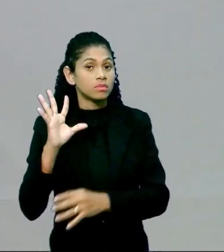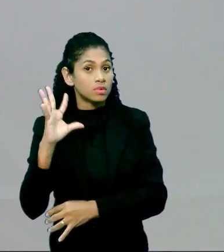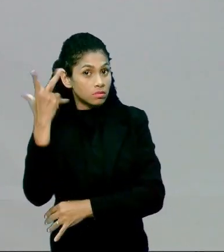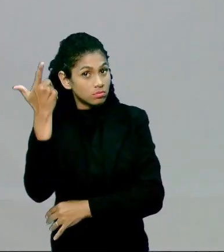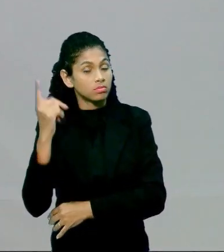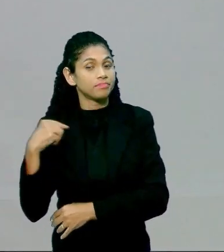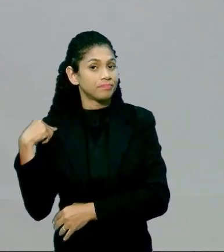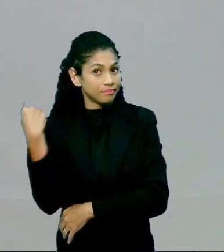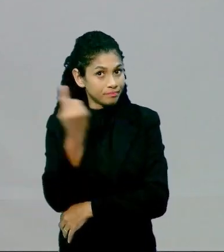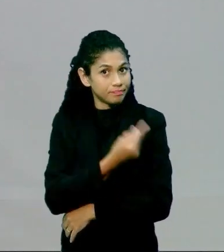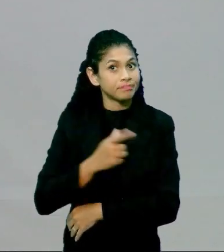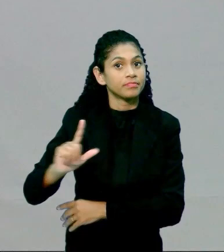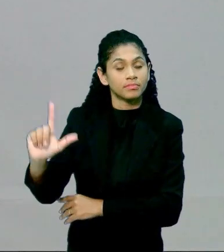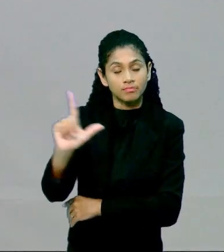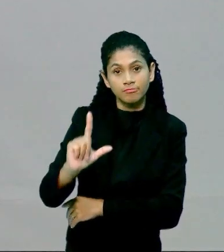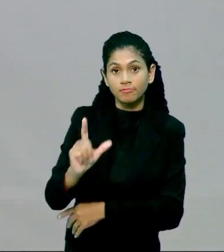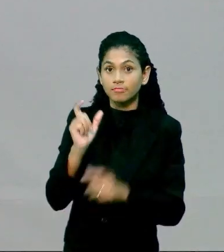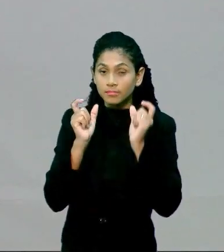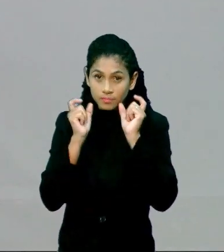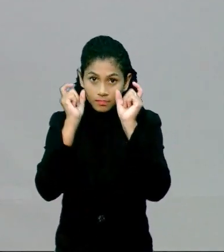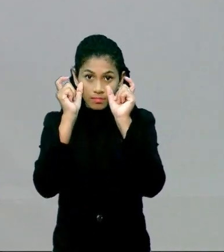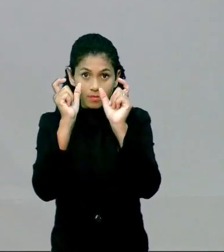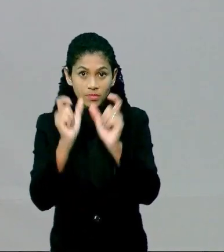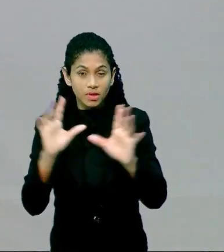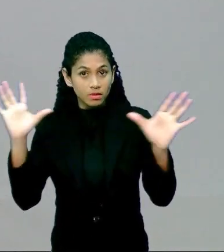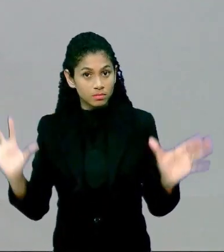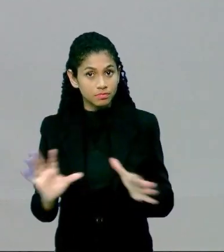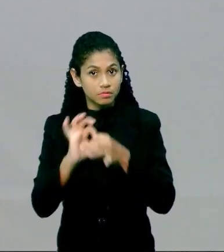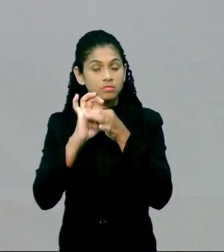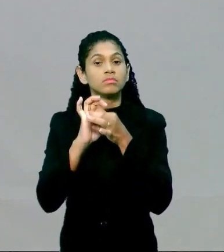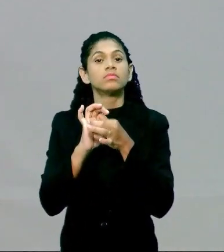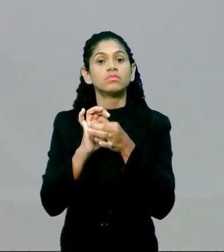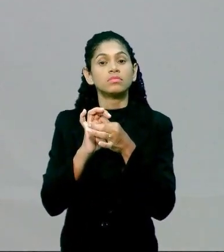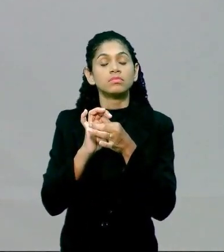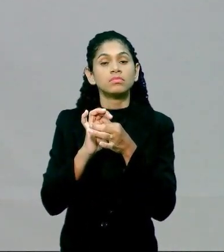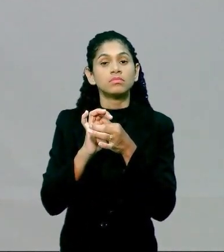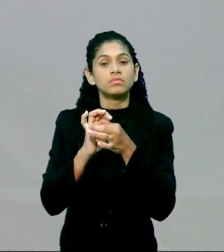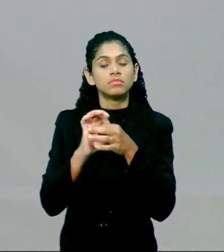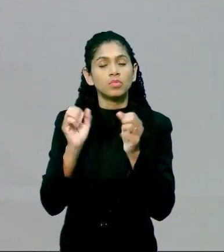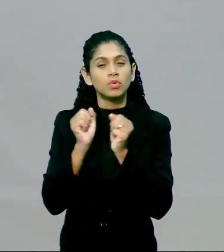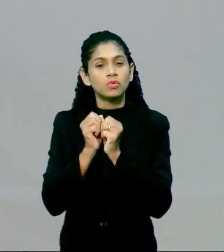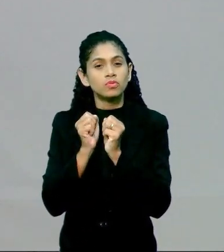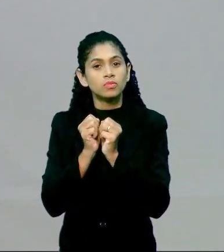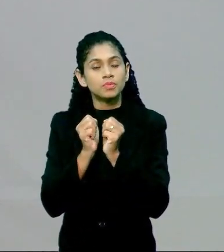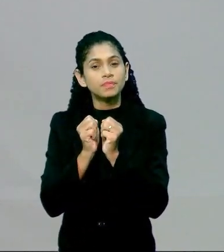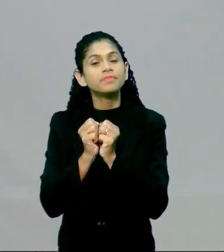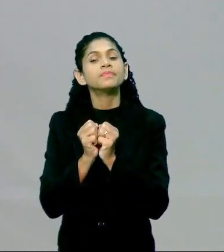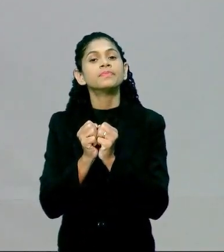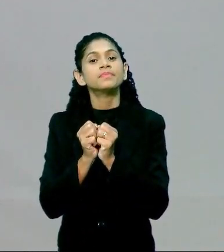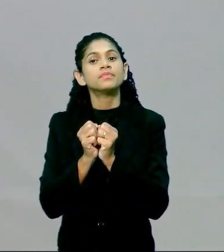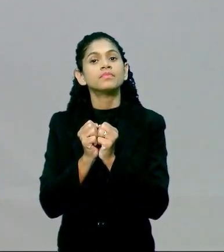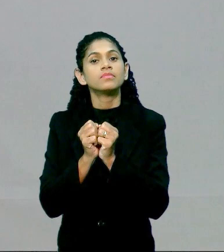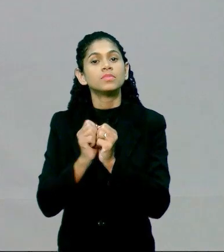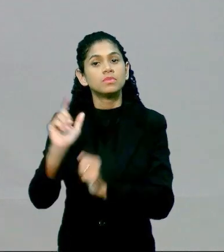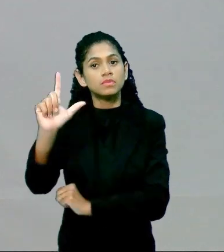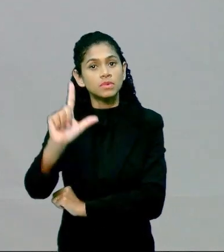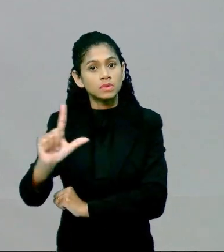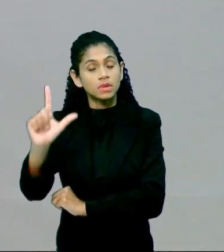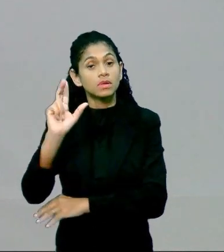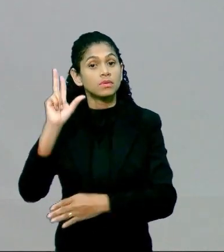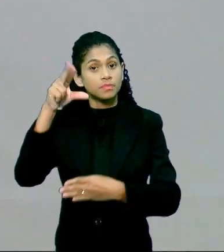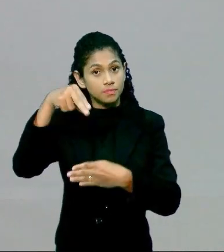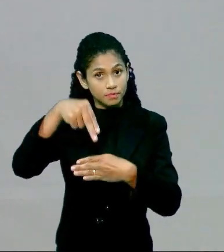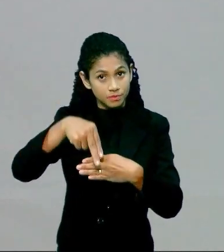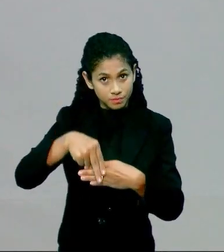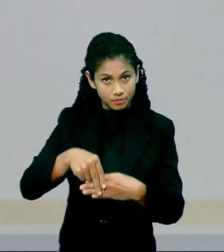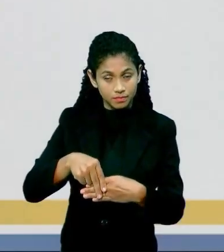e, obviamente, a gente observa essa ligação, muito próxima aí, tá, com a literatura de cordel,